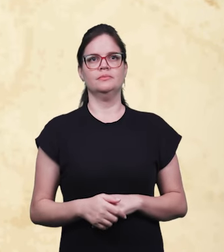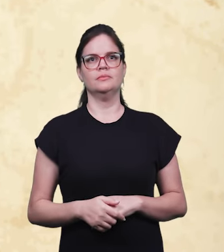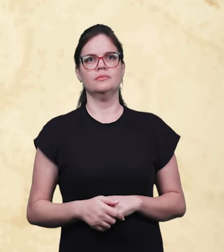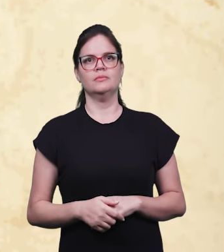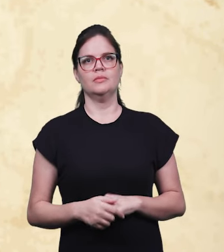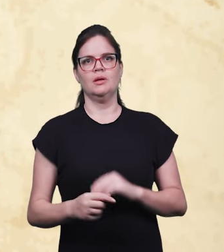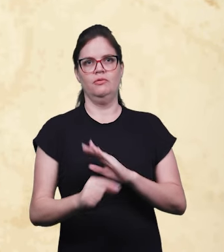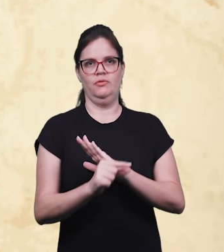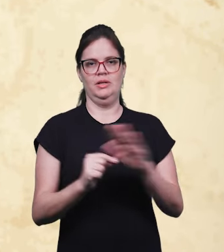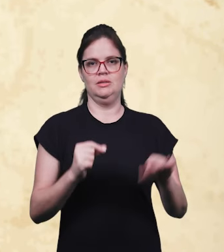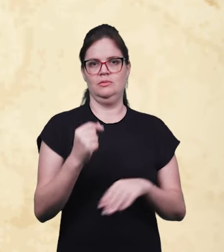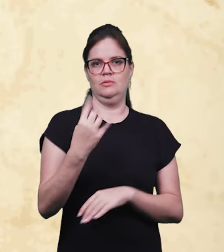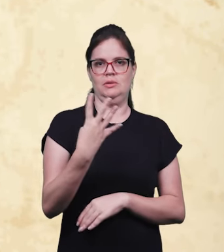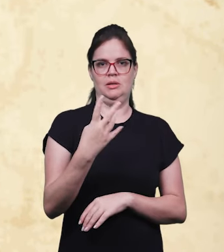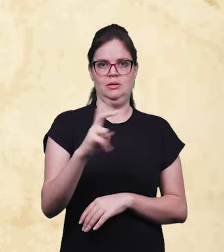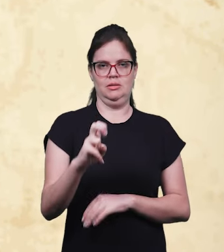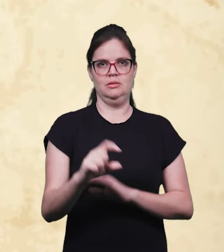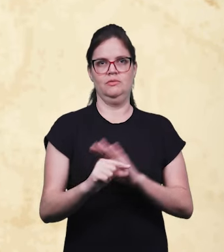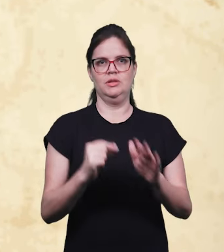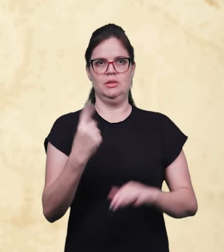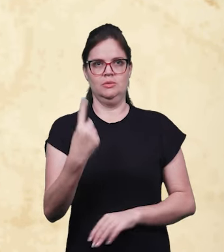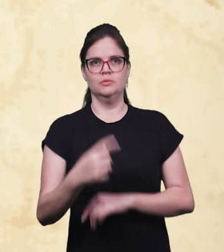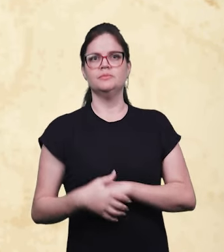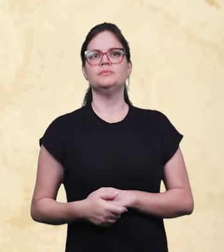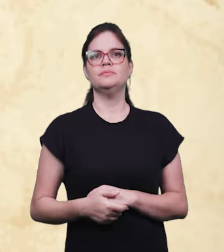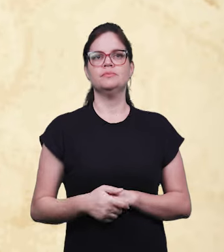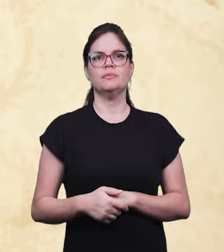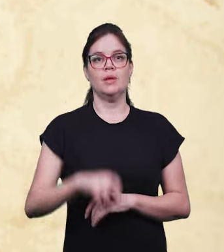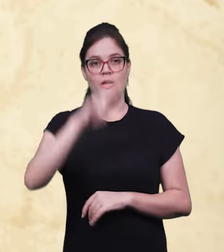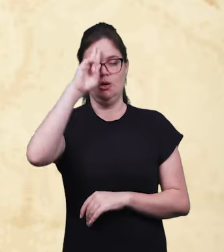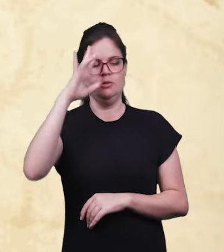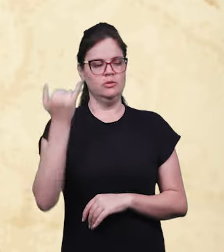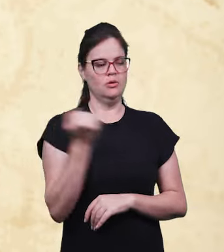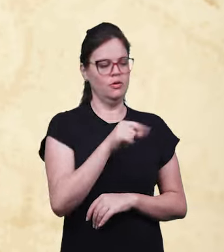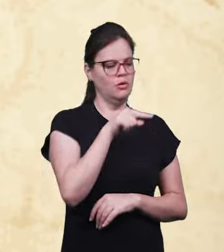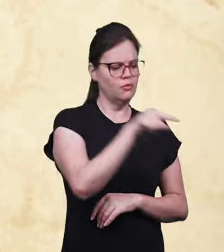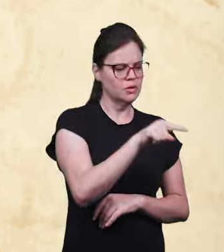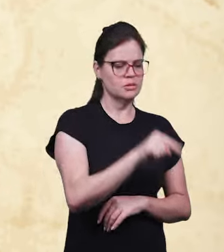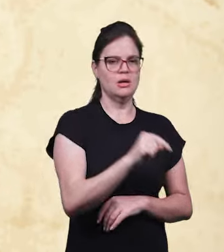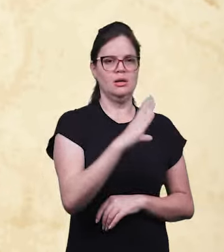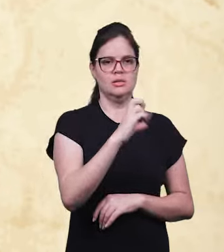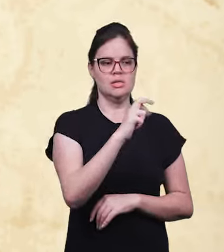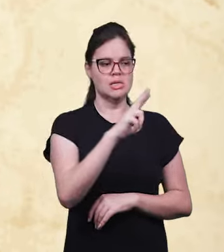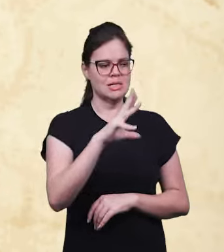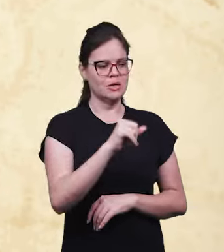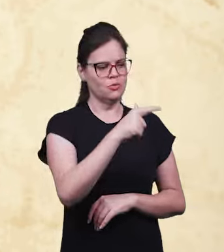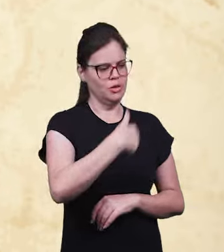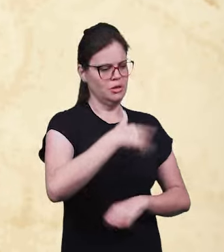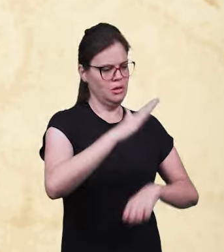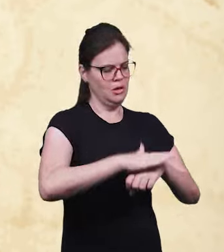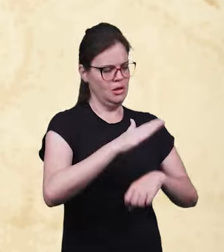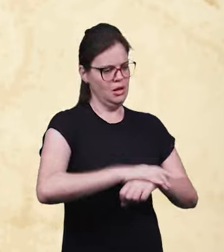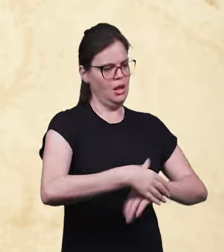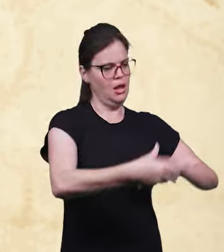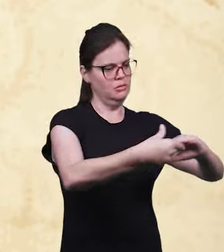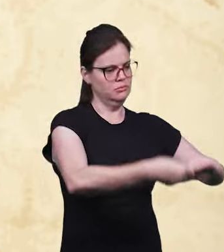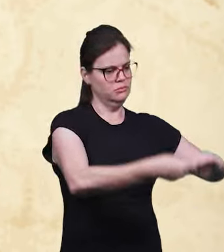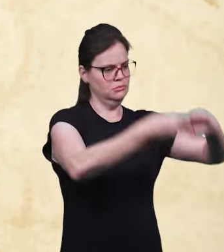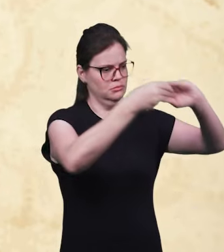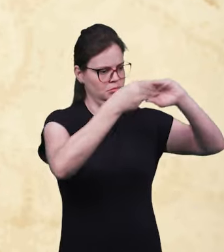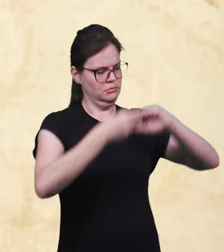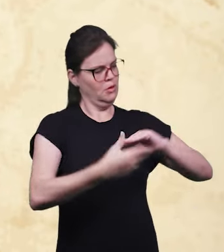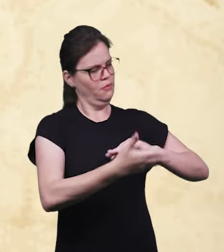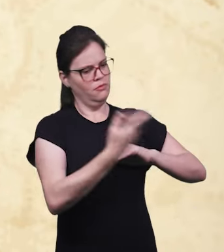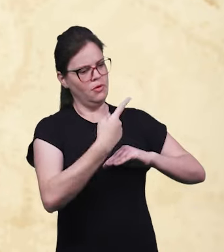diz o Senhor ao seu ungido a Ciro, a quem tomo pela sua mão direita